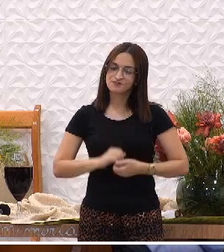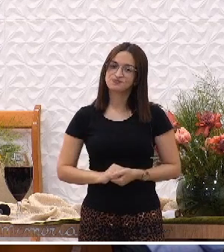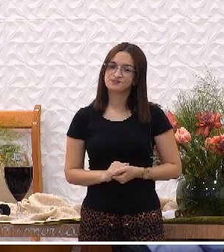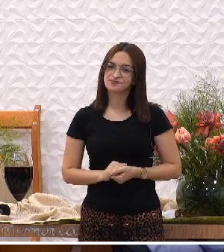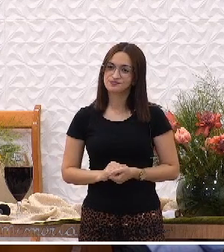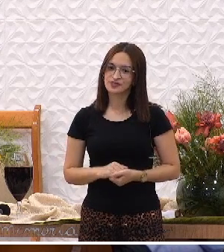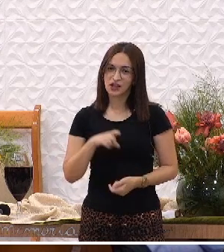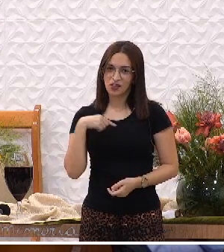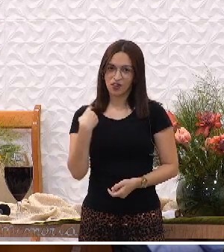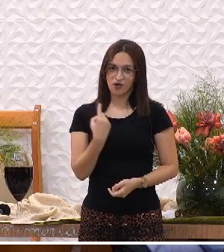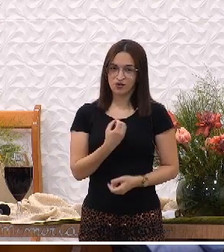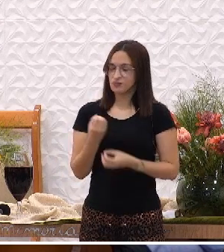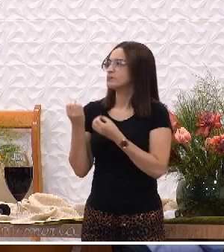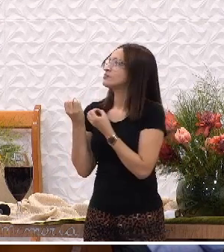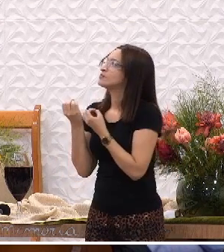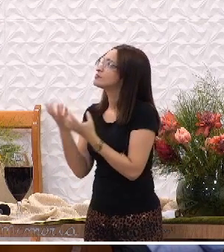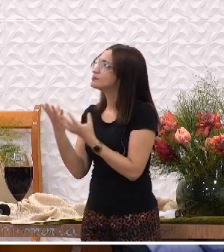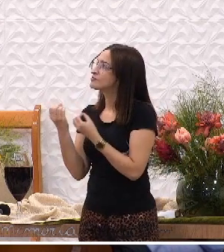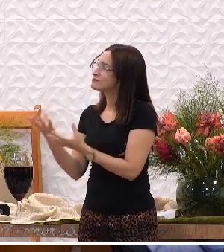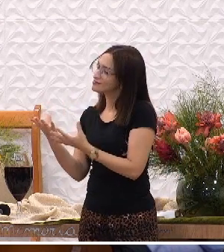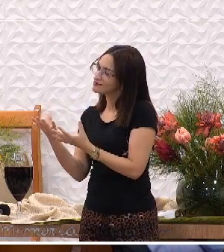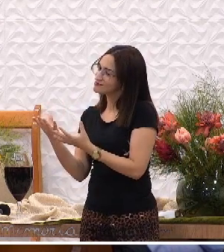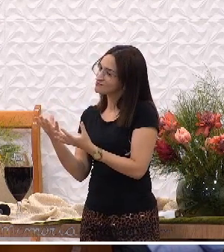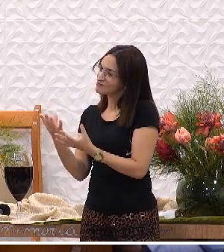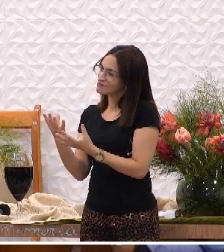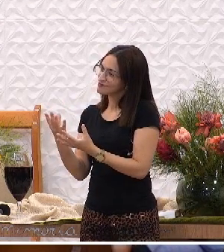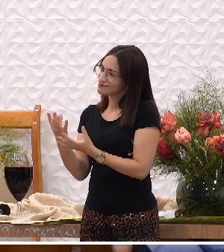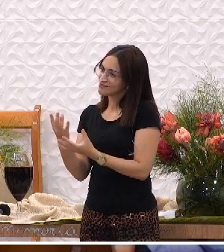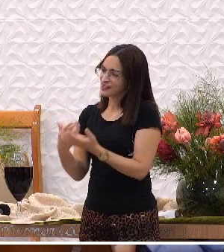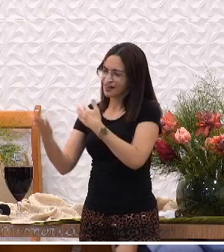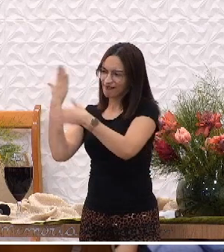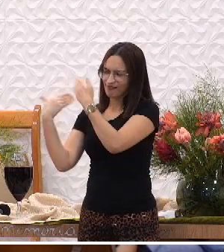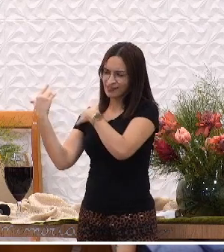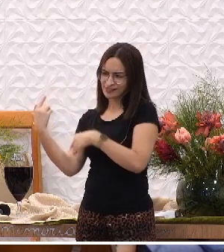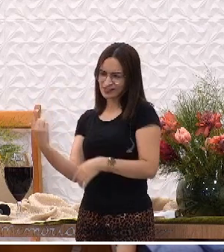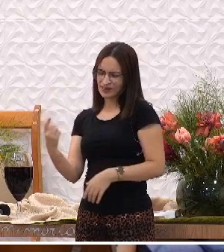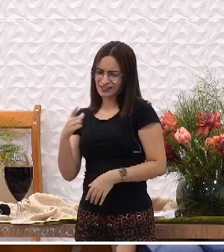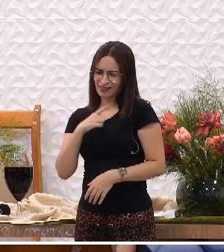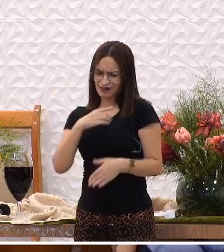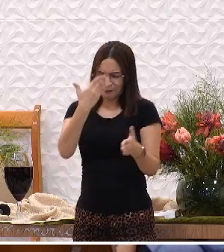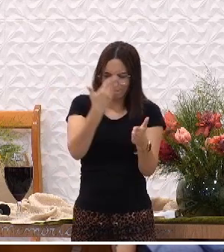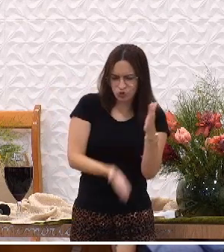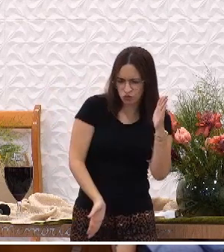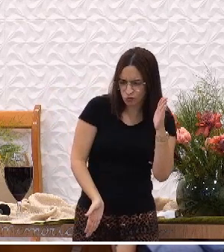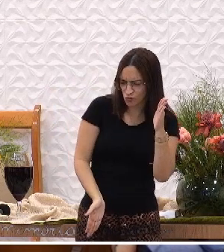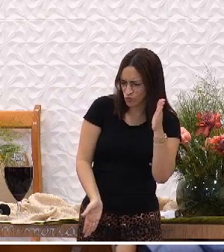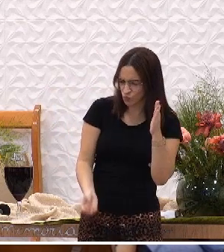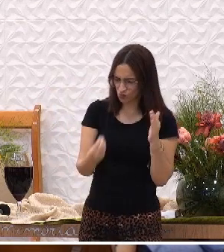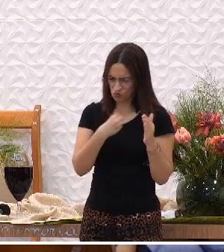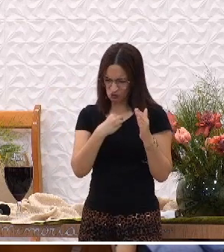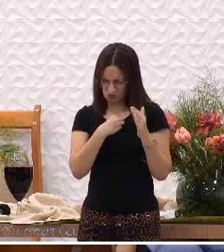Confessamos, né, nós reformados, né, presbiterianos, que todos nós estávamos mortos em nossos delitos e pecados. E por isso,